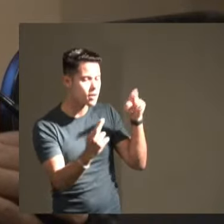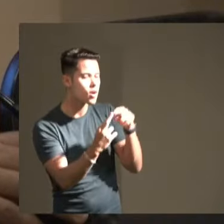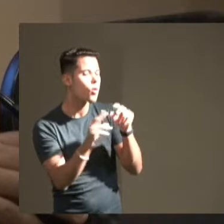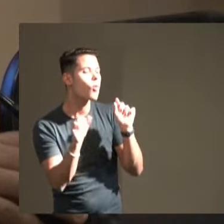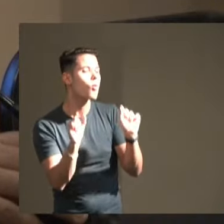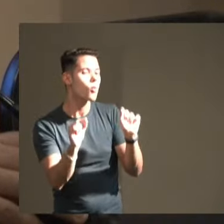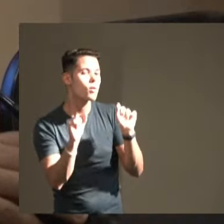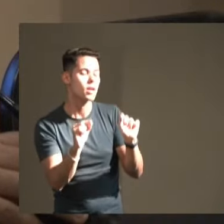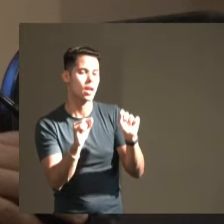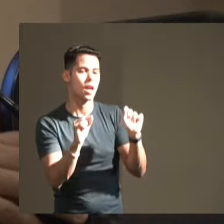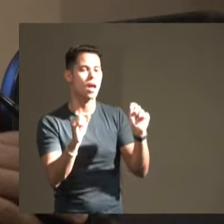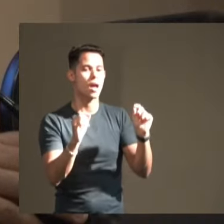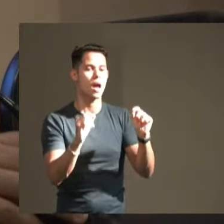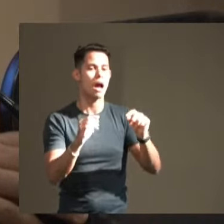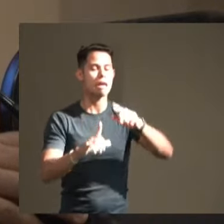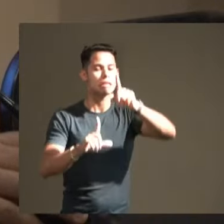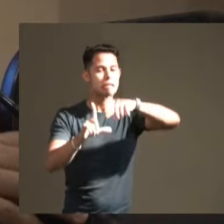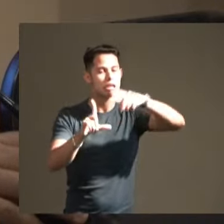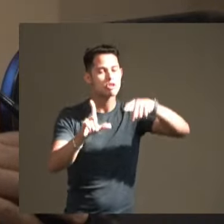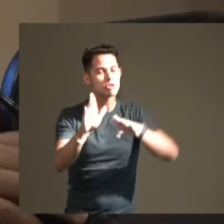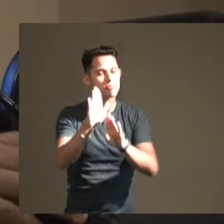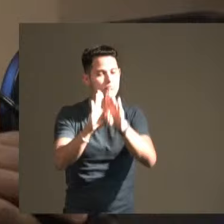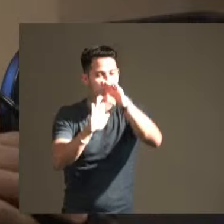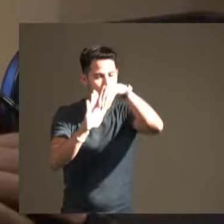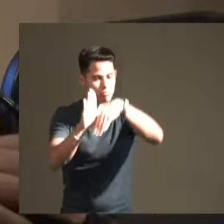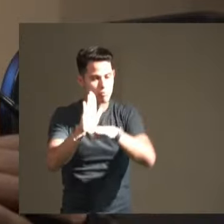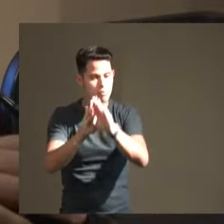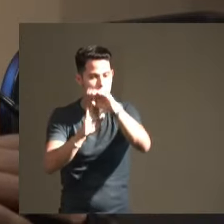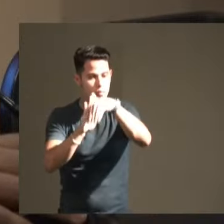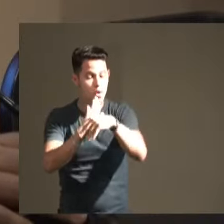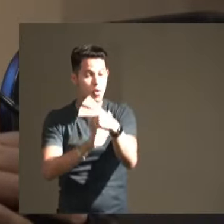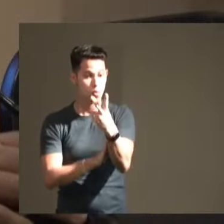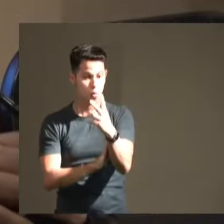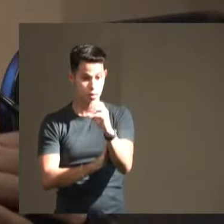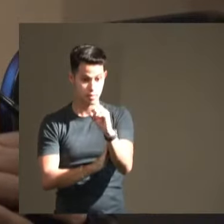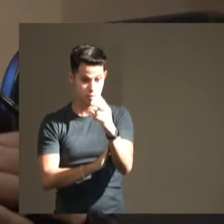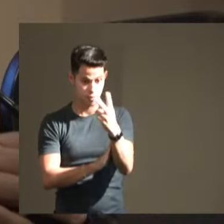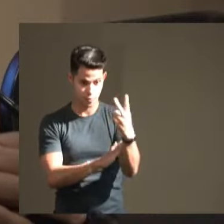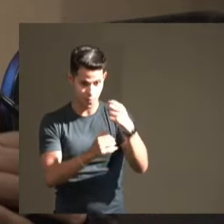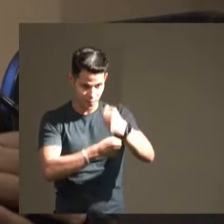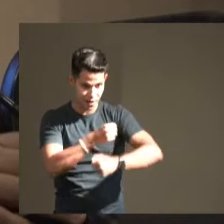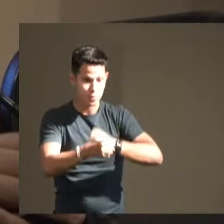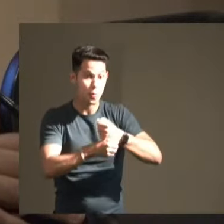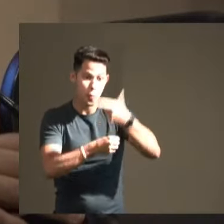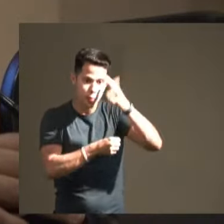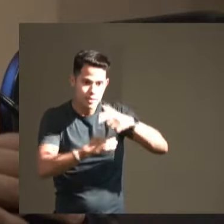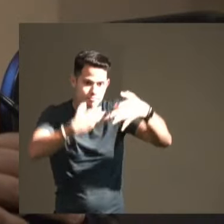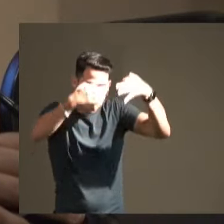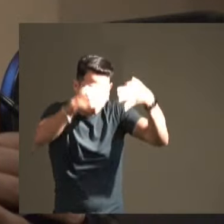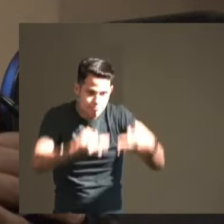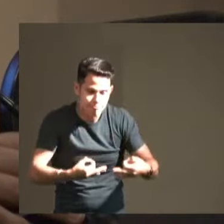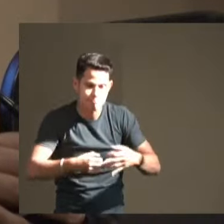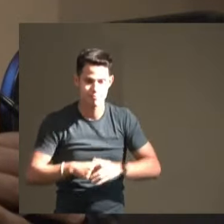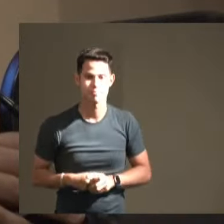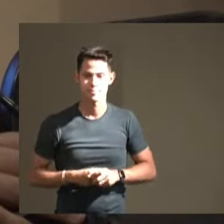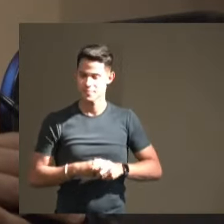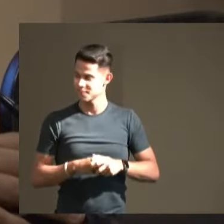ao censo de 2022, sejam mais assertivos. Bem, e aí, já está